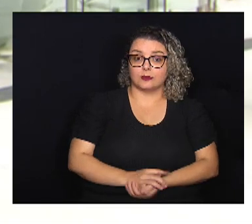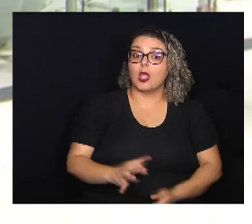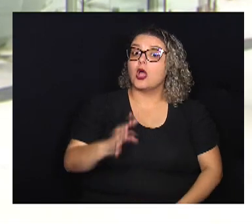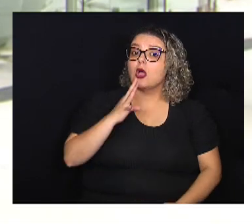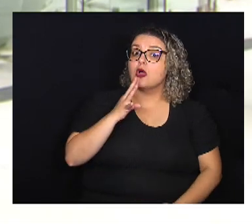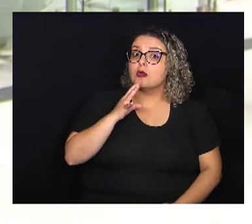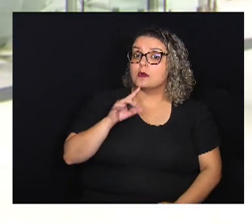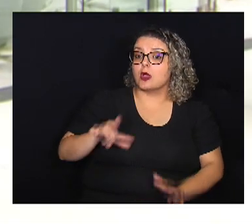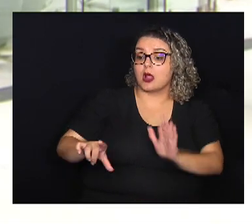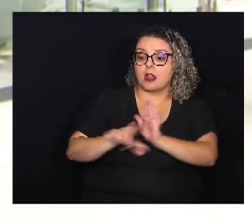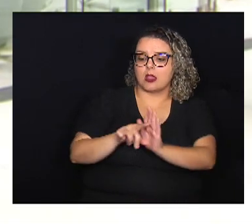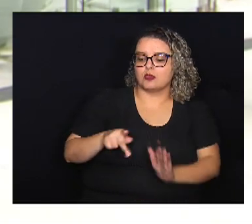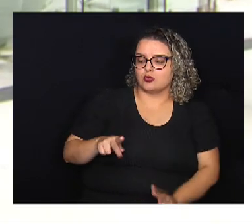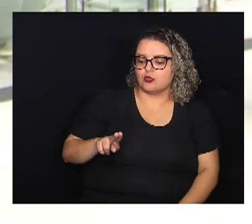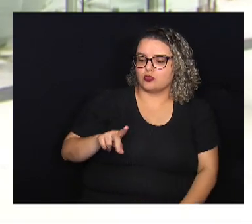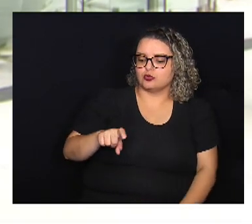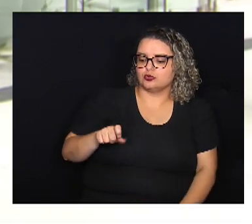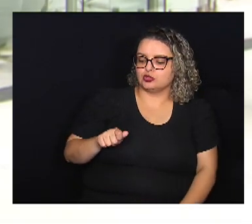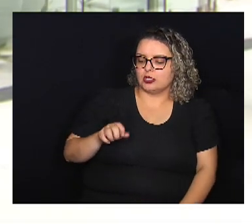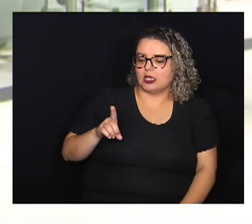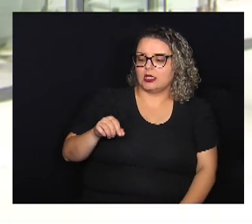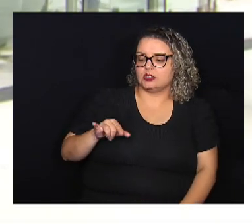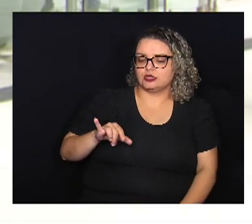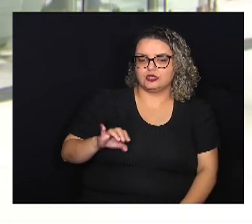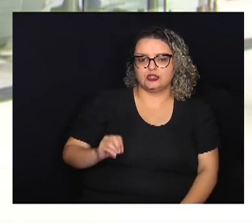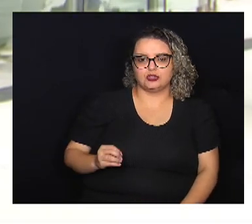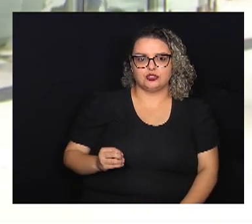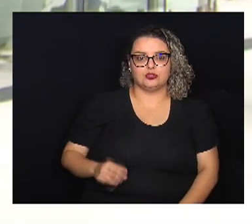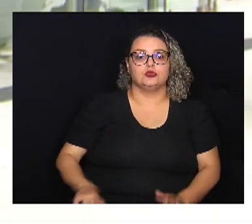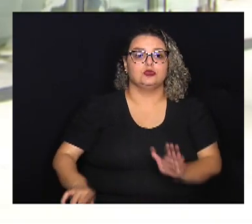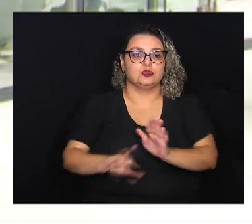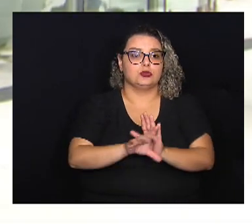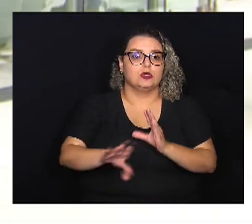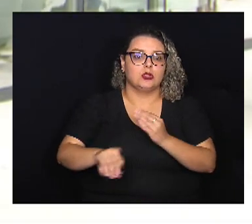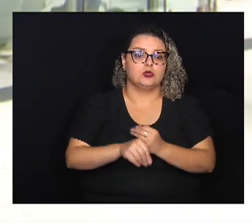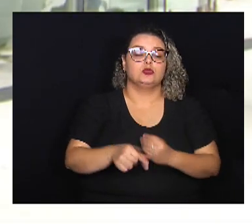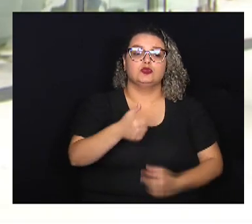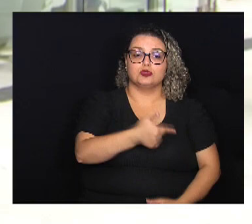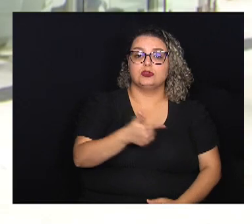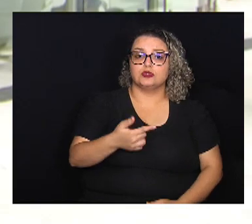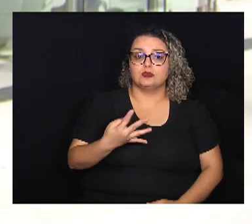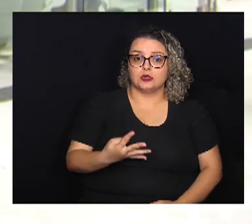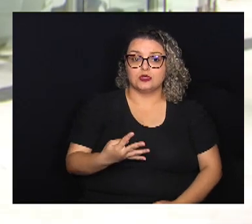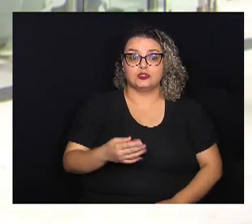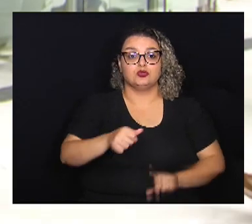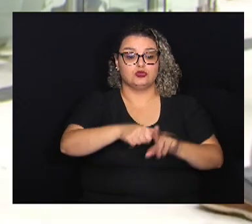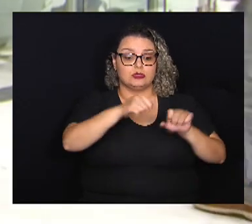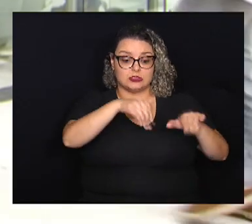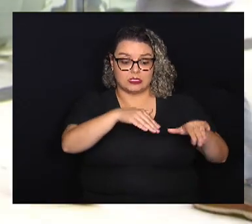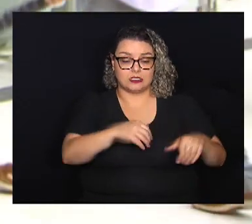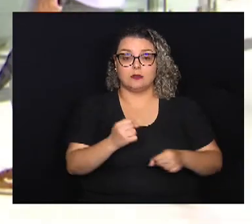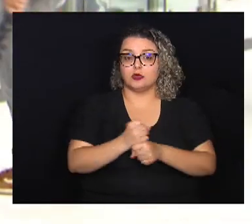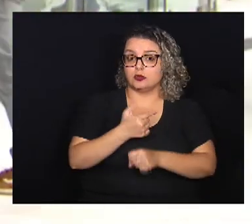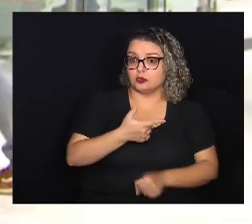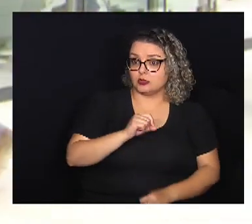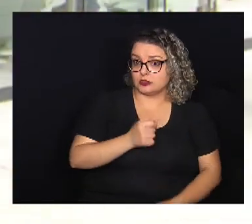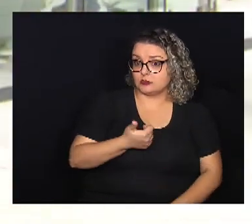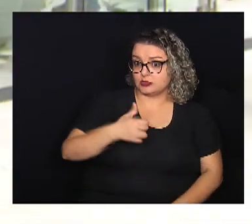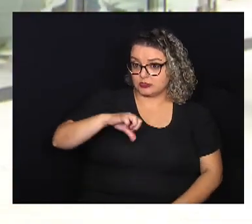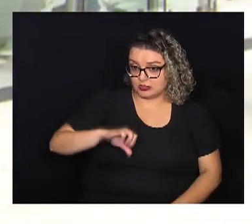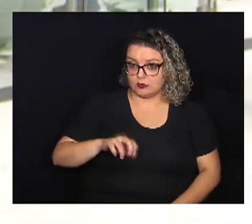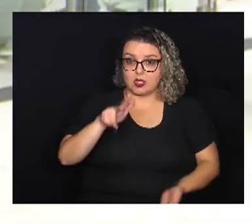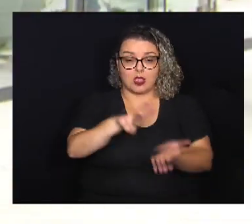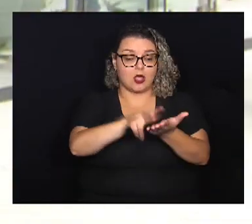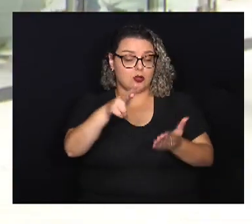do puxadinho a lei complementar número 224 de setembro de 2019 trata sobre a regularização